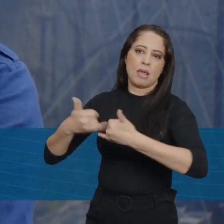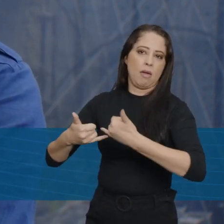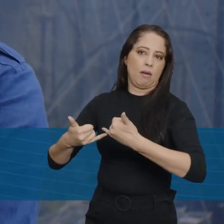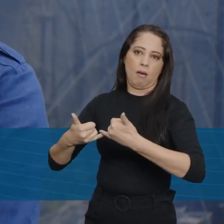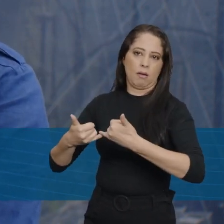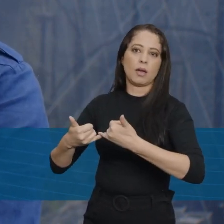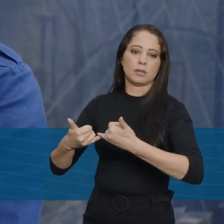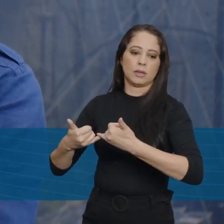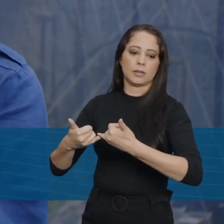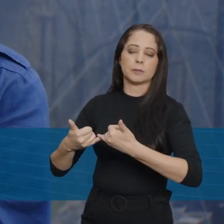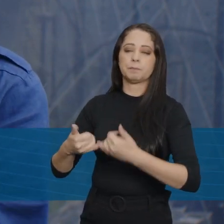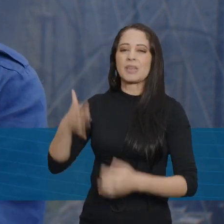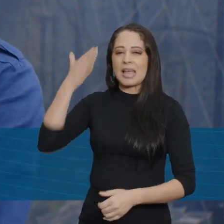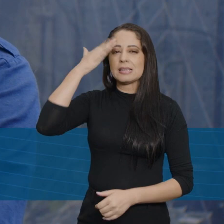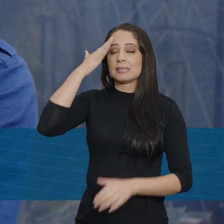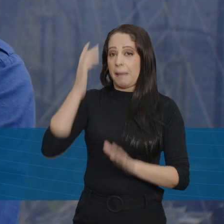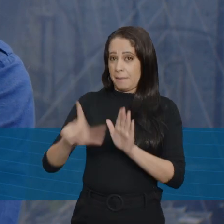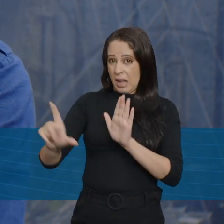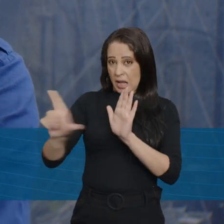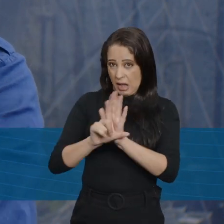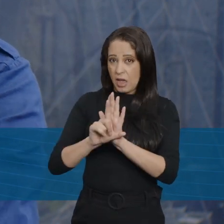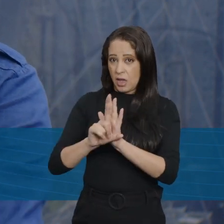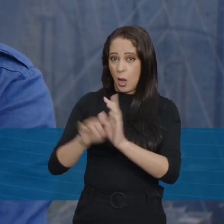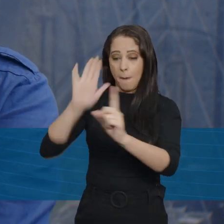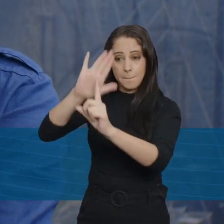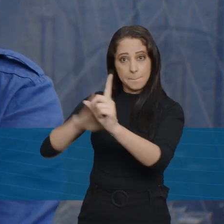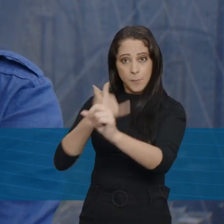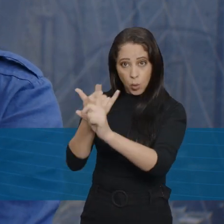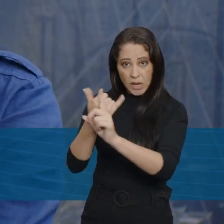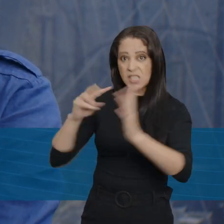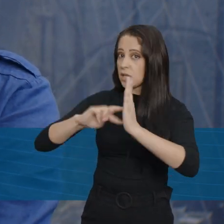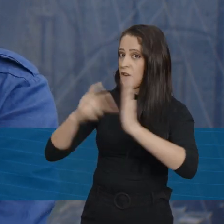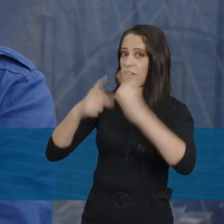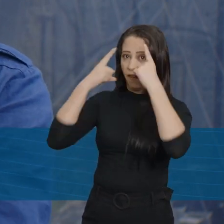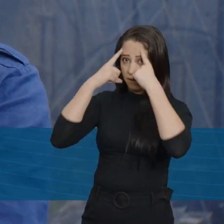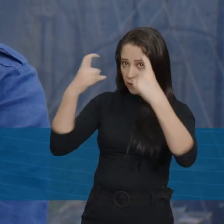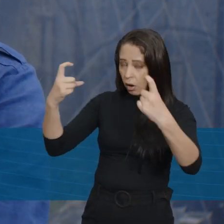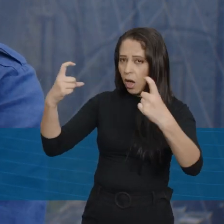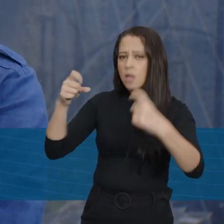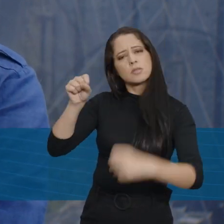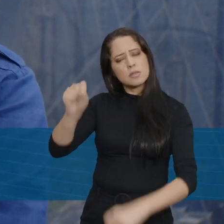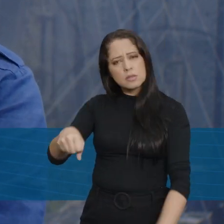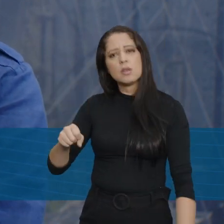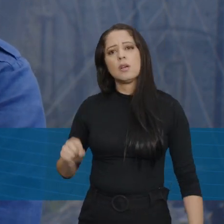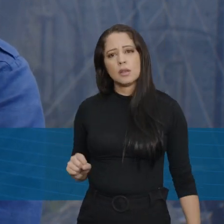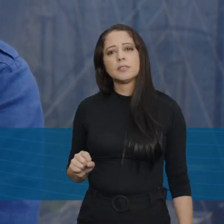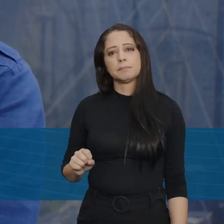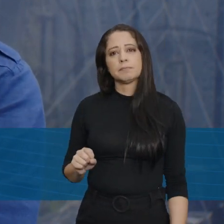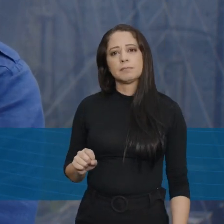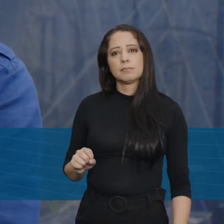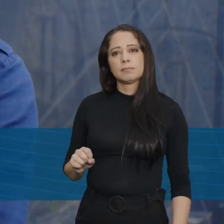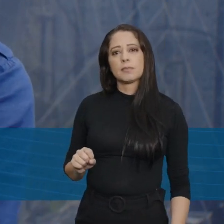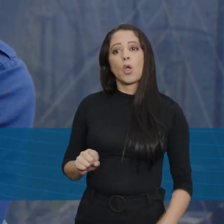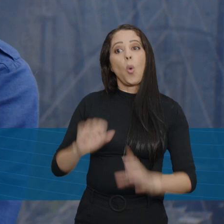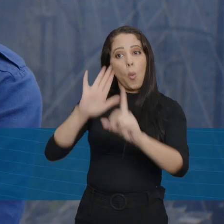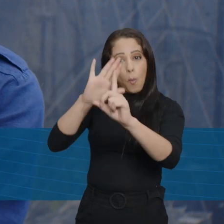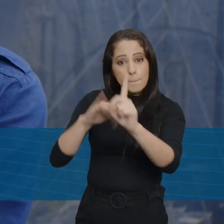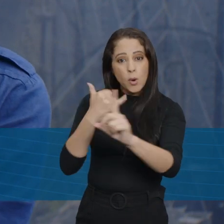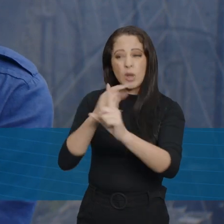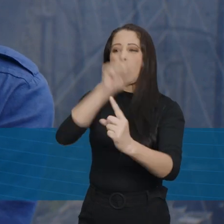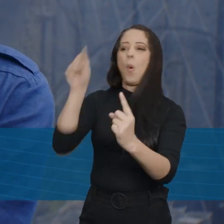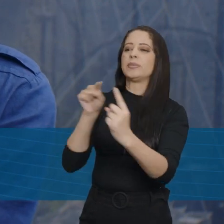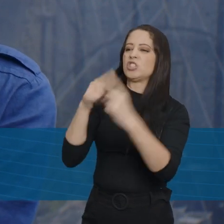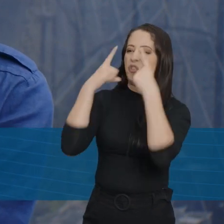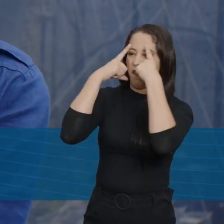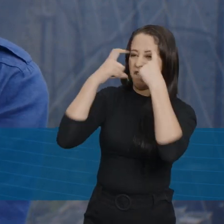pega pela legislação ou pelas definições, o bullying, ele é uma violência, entendeu? Então, e ele tem a intenção